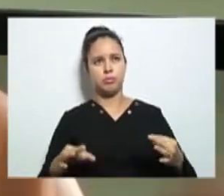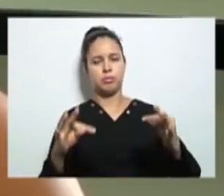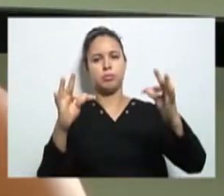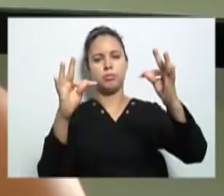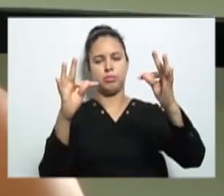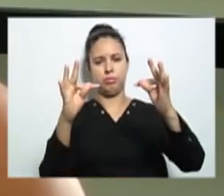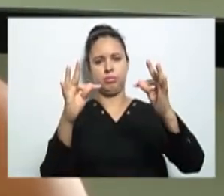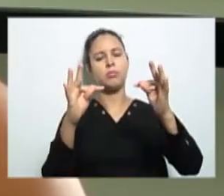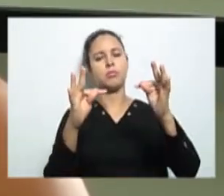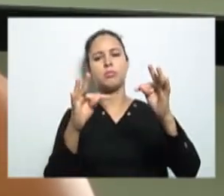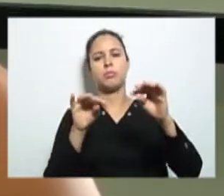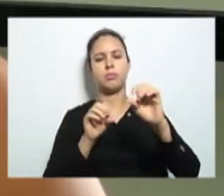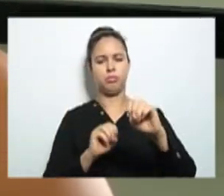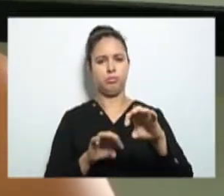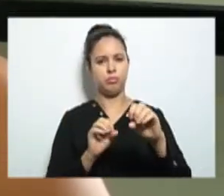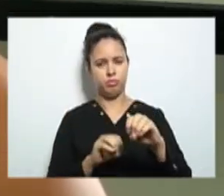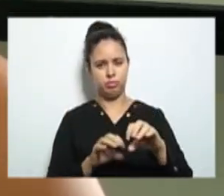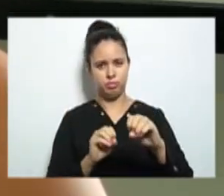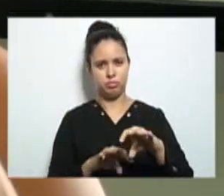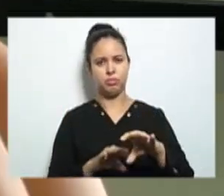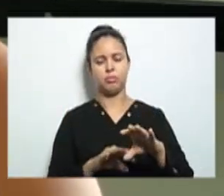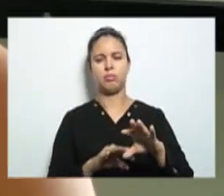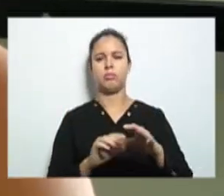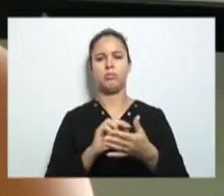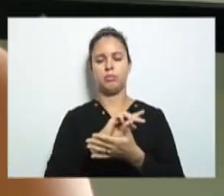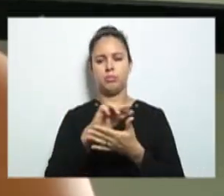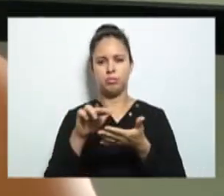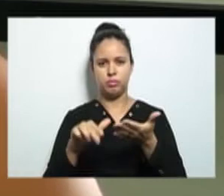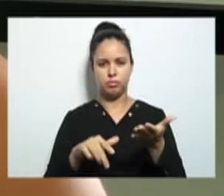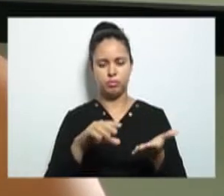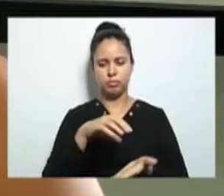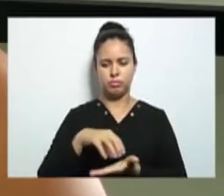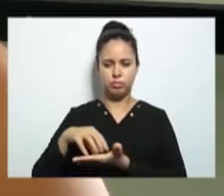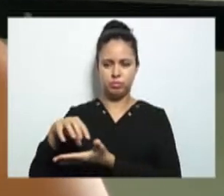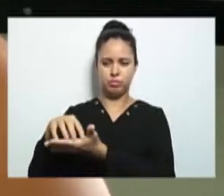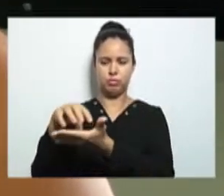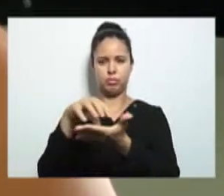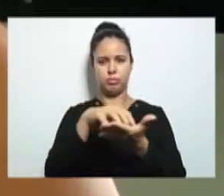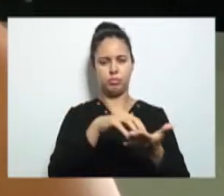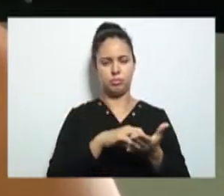rede pública, nas autarquias, nas